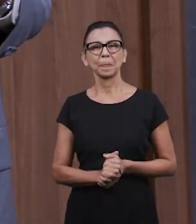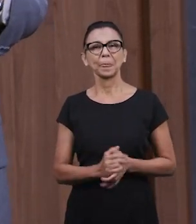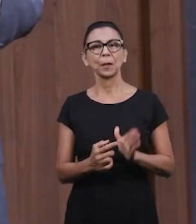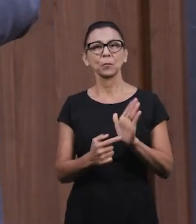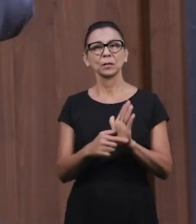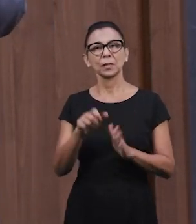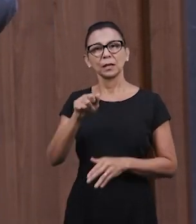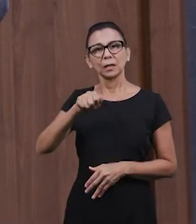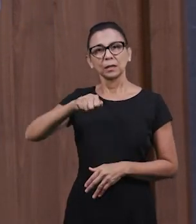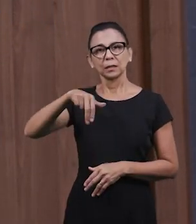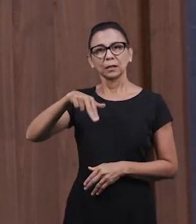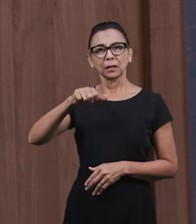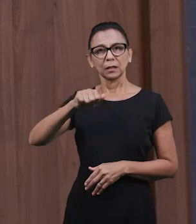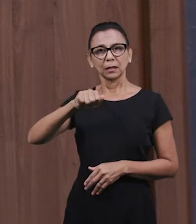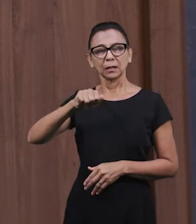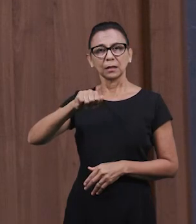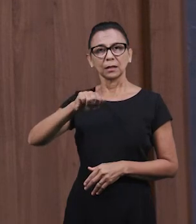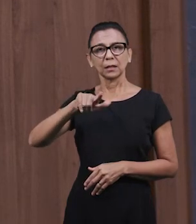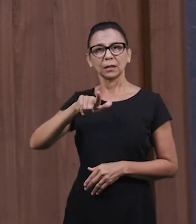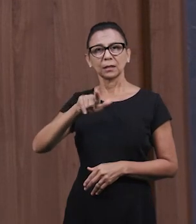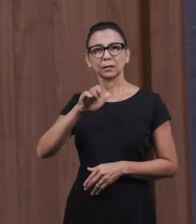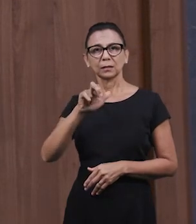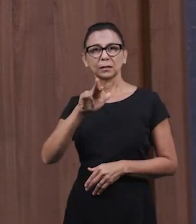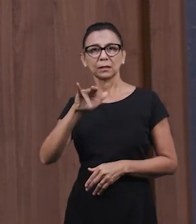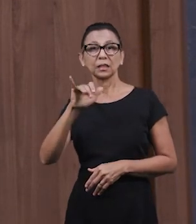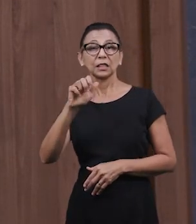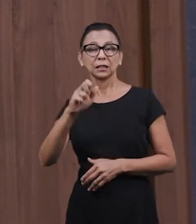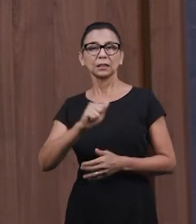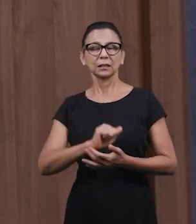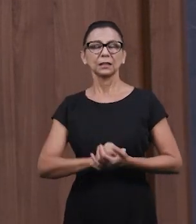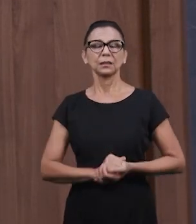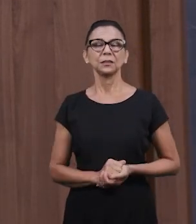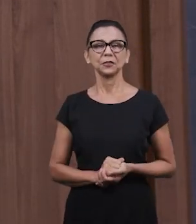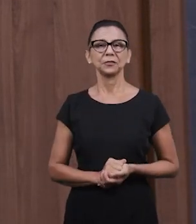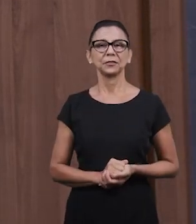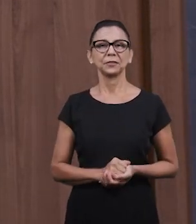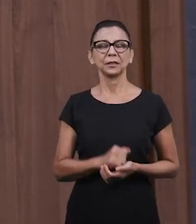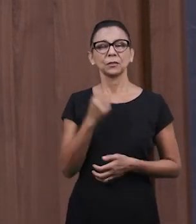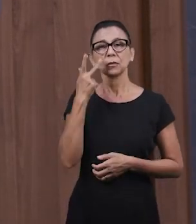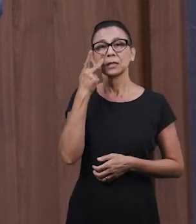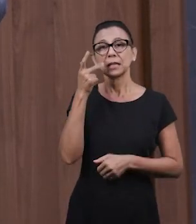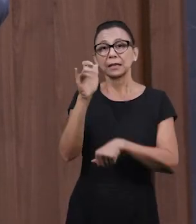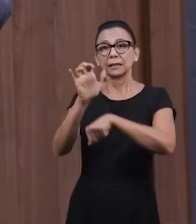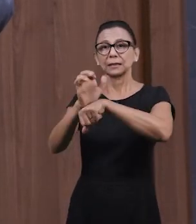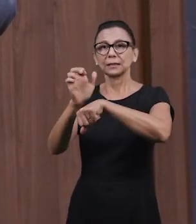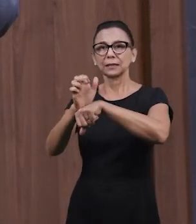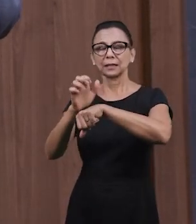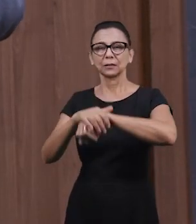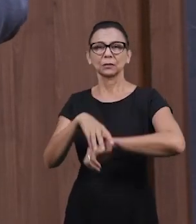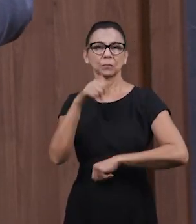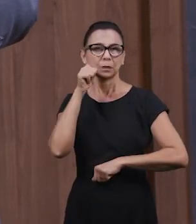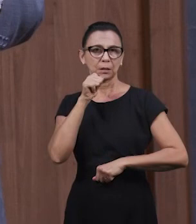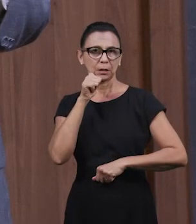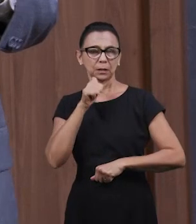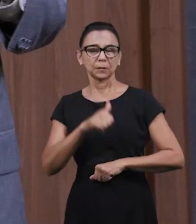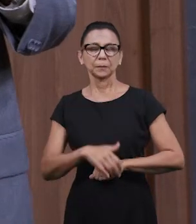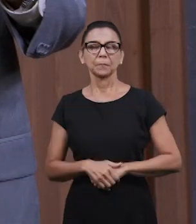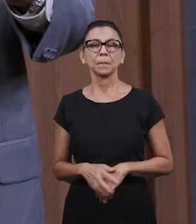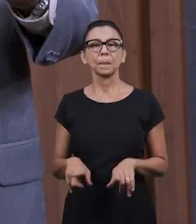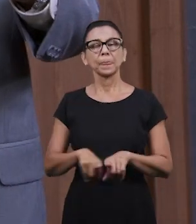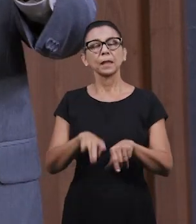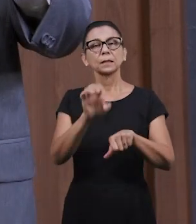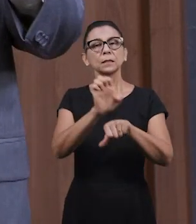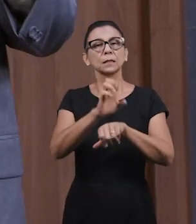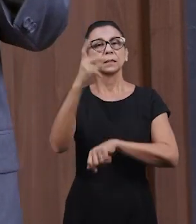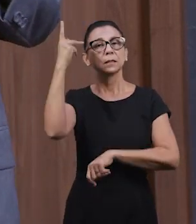Lívia é da classe de adolescentes da igreja de Caucaia, lá no Ceará. Logo em seguida, vamos também para o estado de São